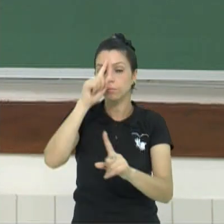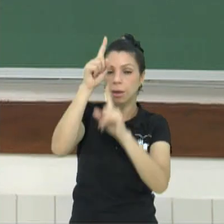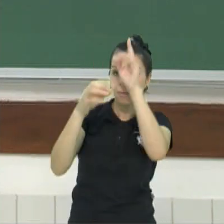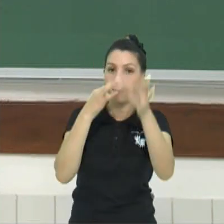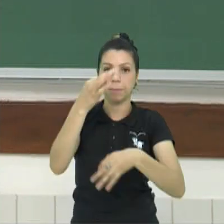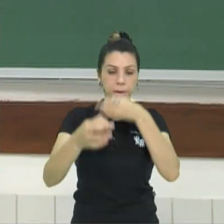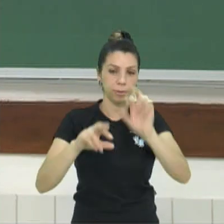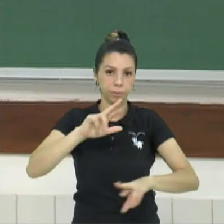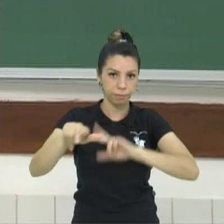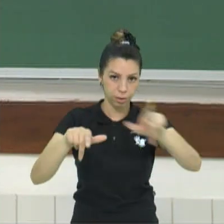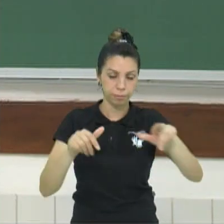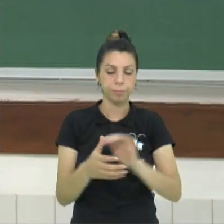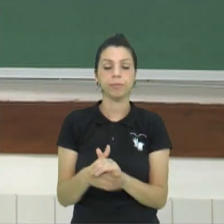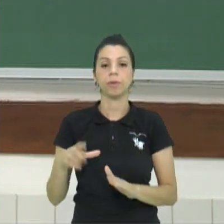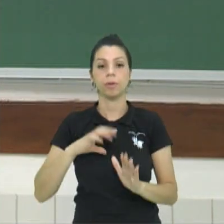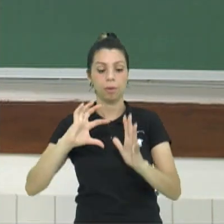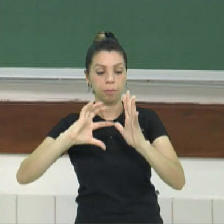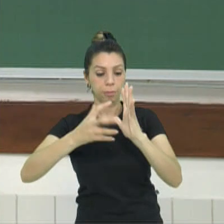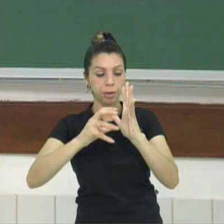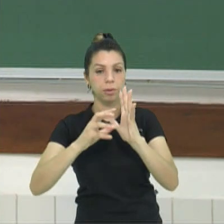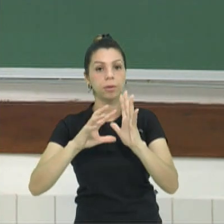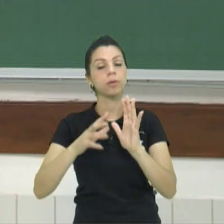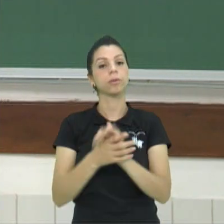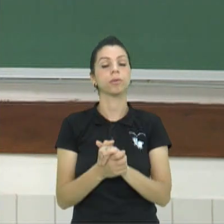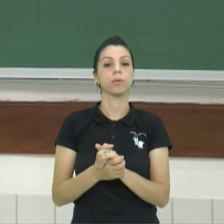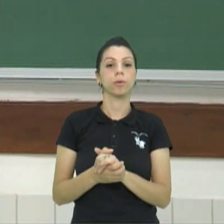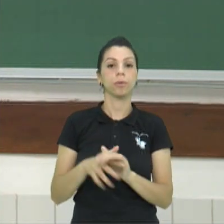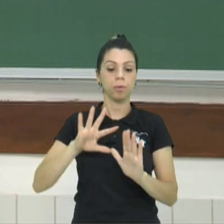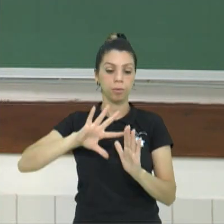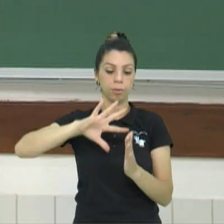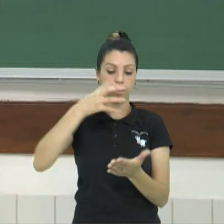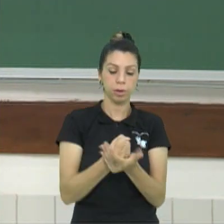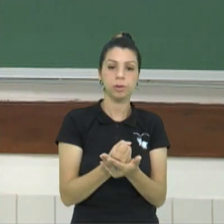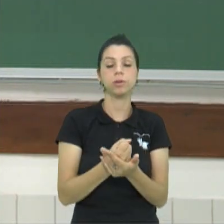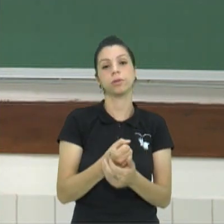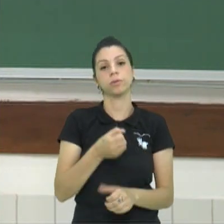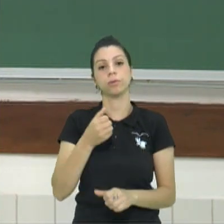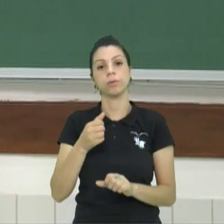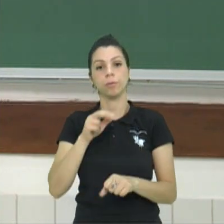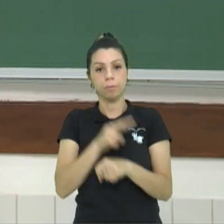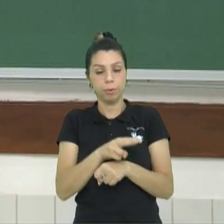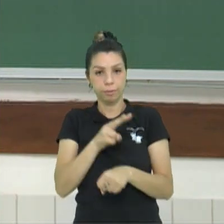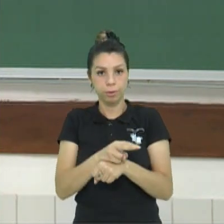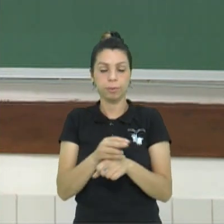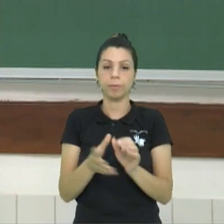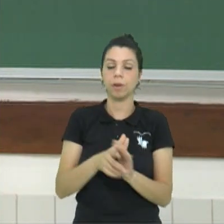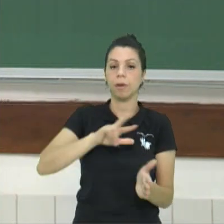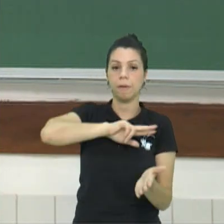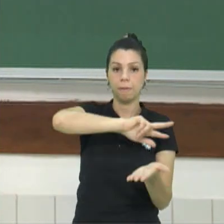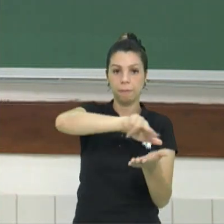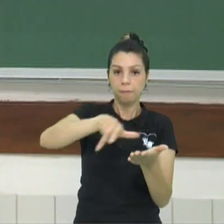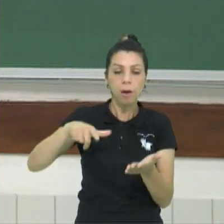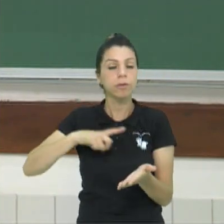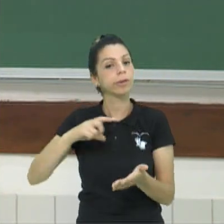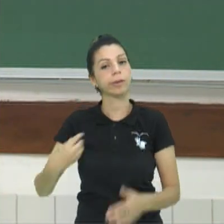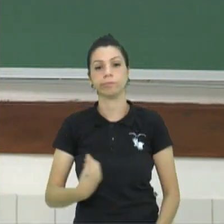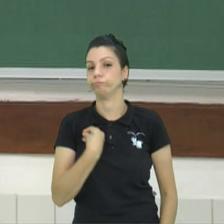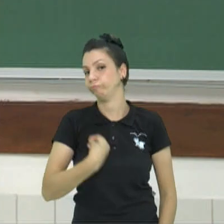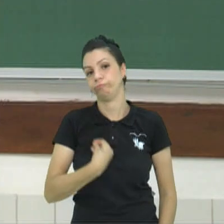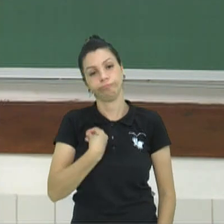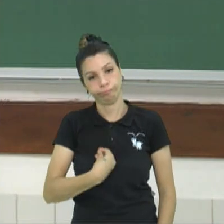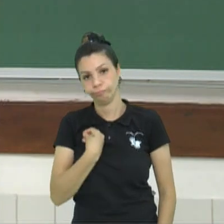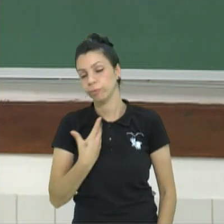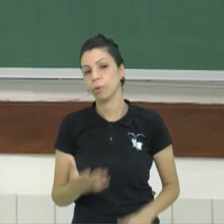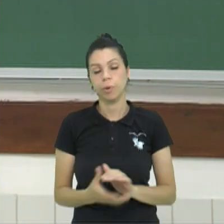Em 89, muitos partidos com registro provisório. Então você vai ver vários partidos que hoje já não existem mais, não conseguiram